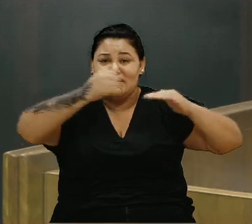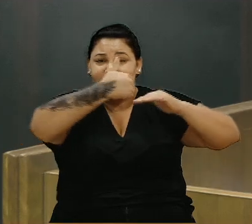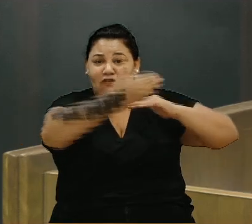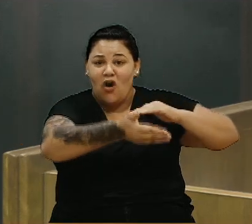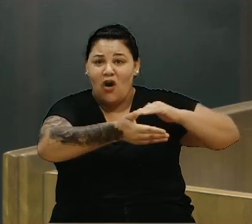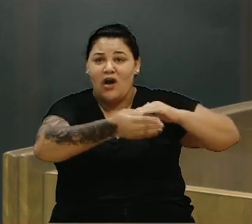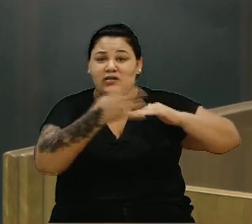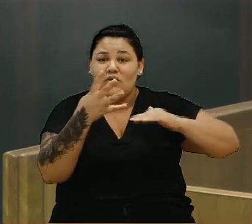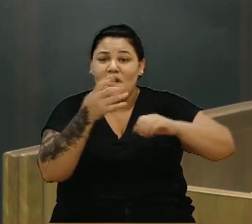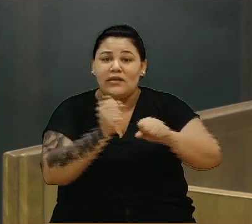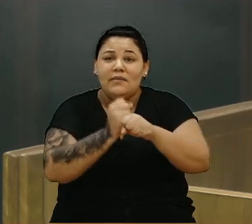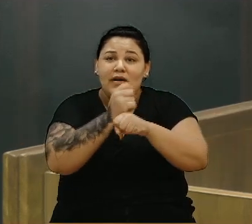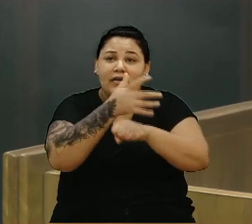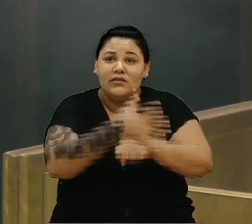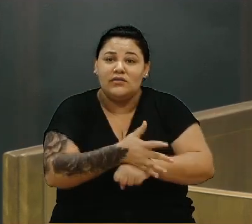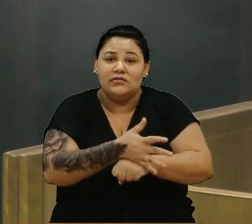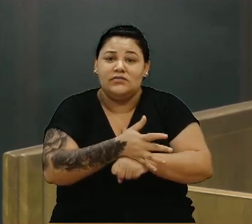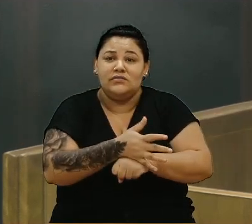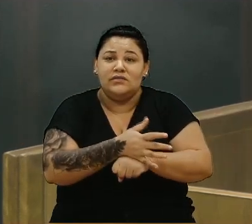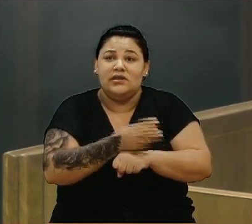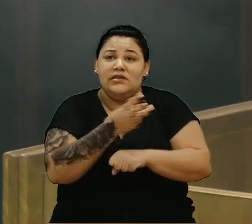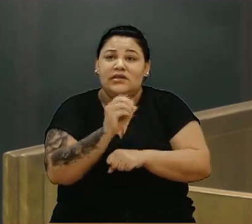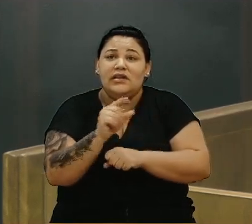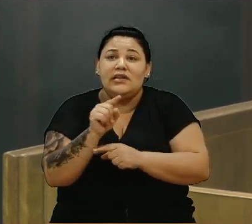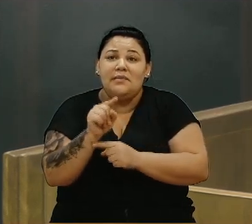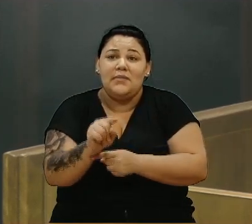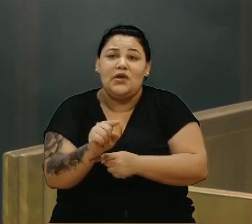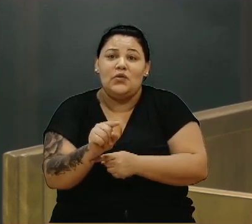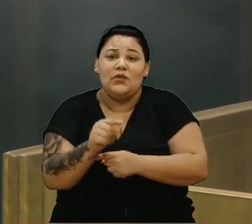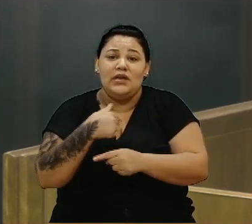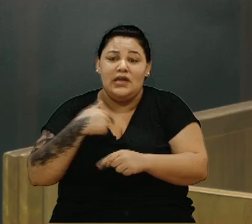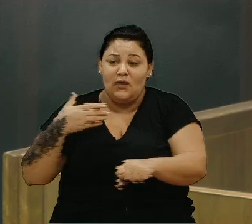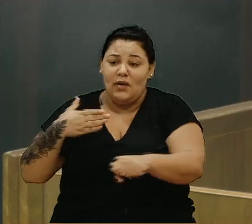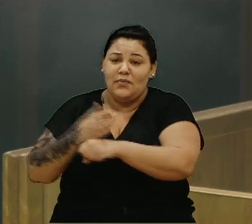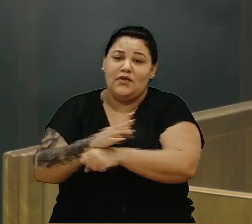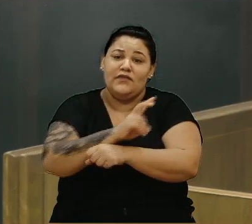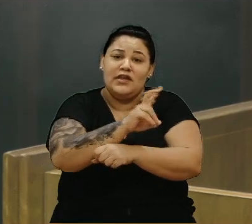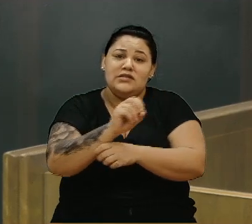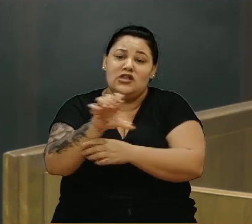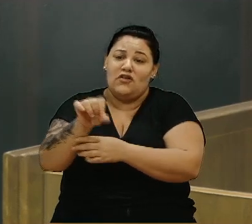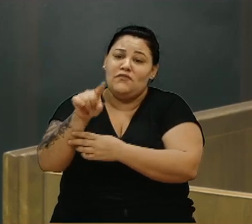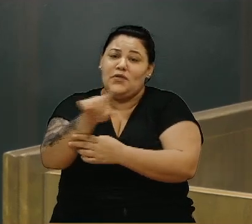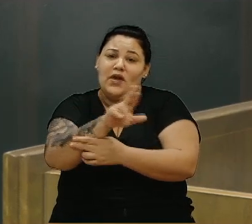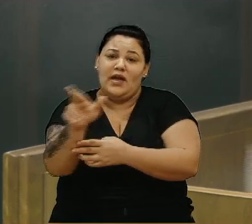Desde as 4 da manhã, é 30 mil um telhadinho. E eu vim aqui e aprovo 509 mil reais.